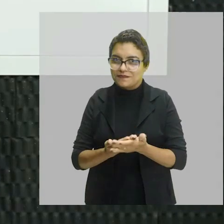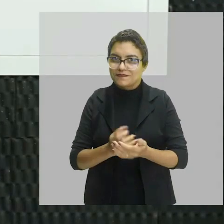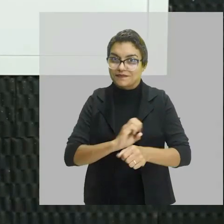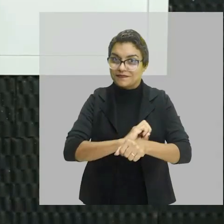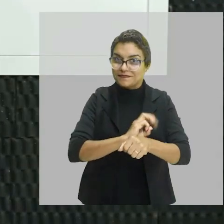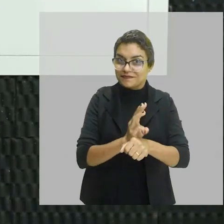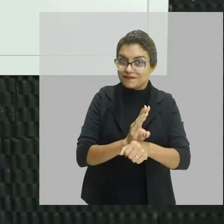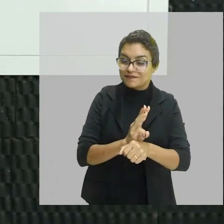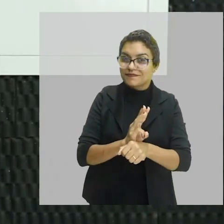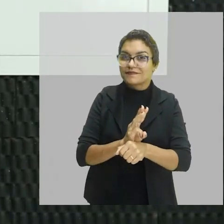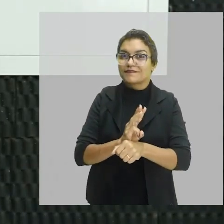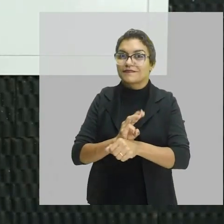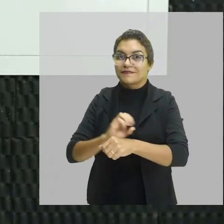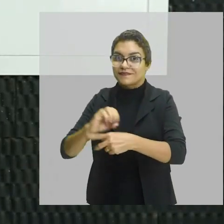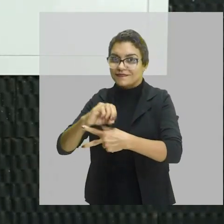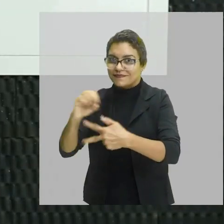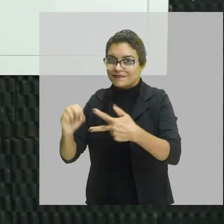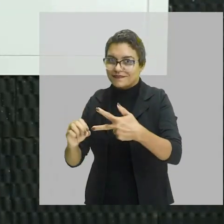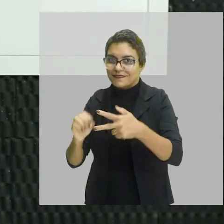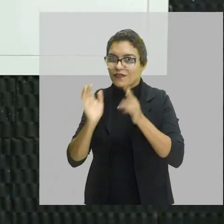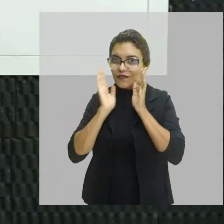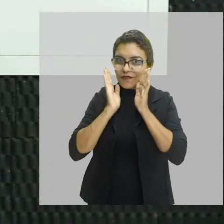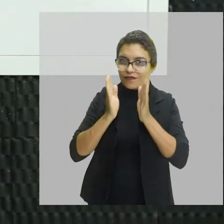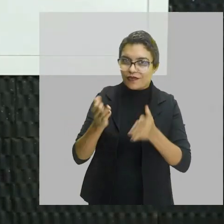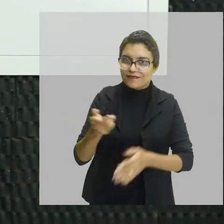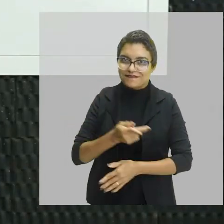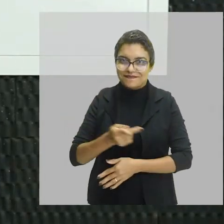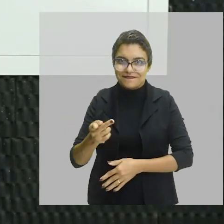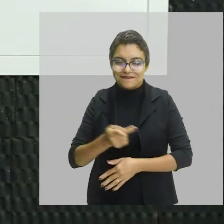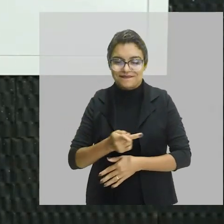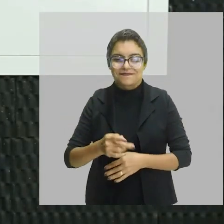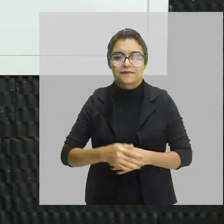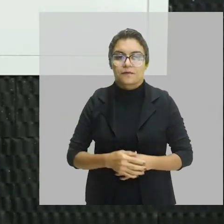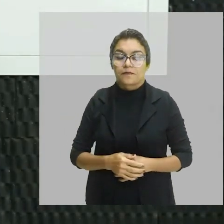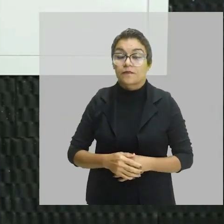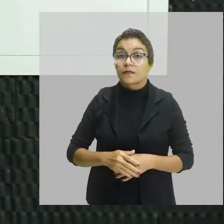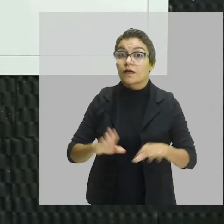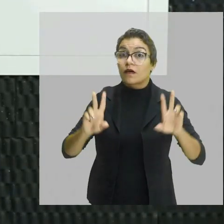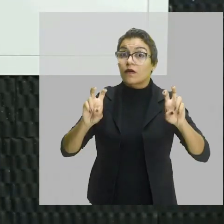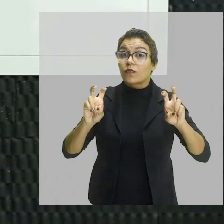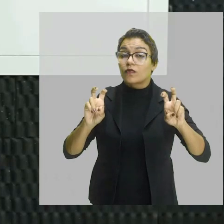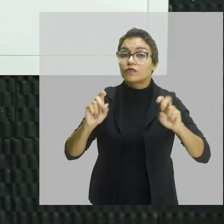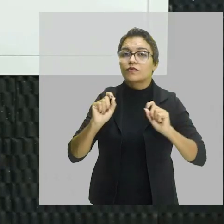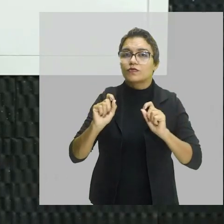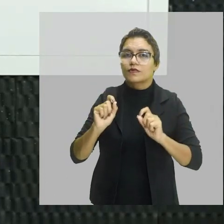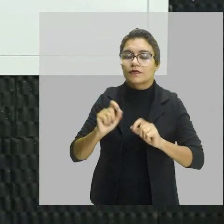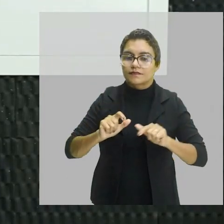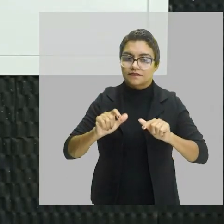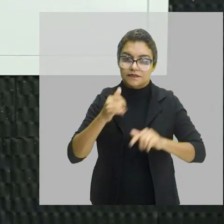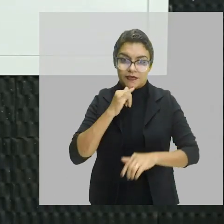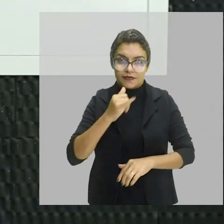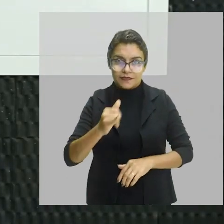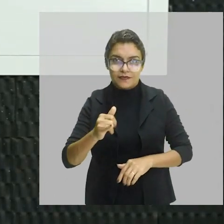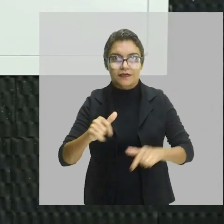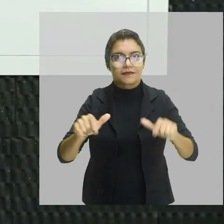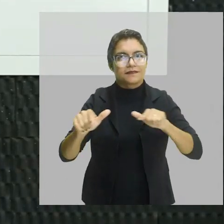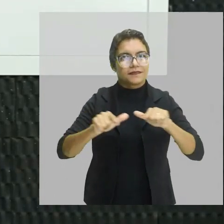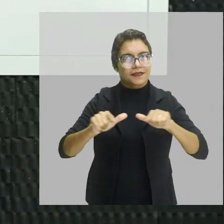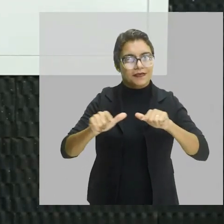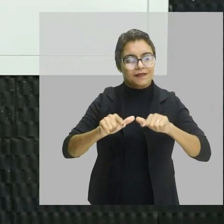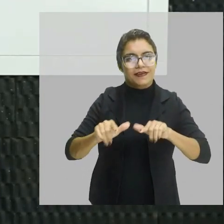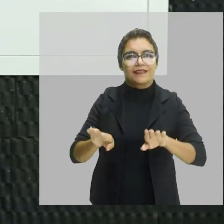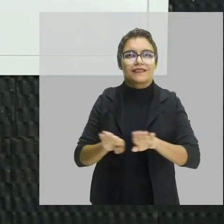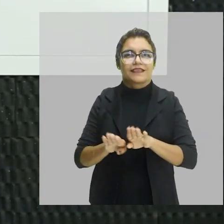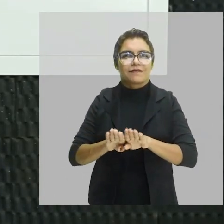hoje, energia, trabalho e potência. Fica ligadinho, né? Aquela dica de sempre,